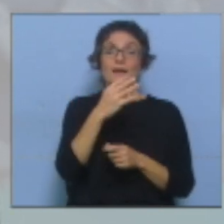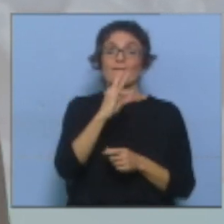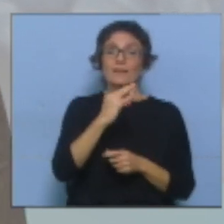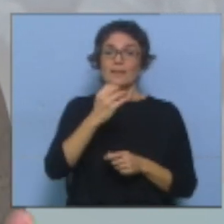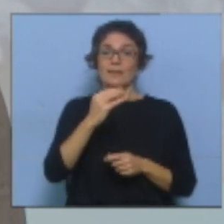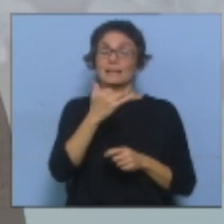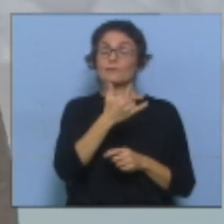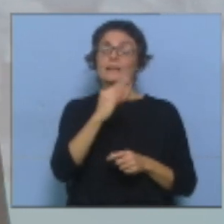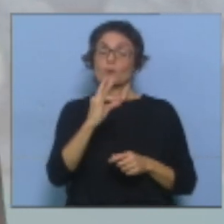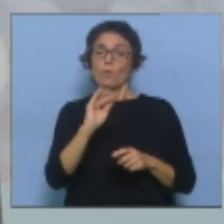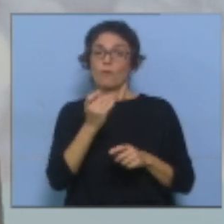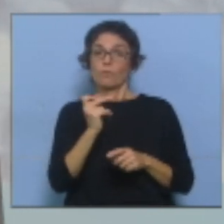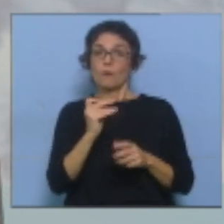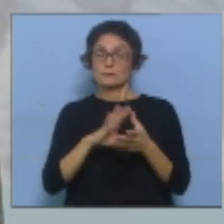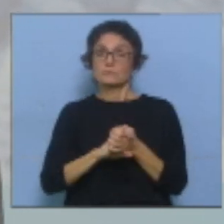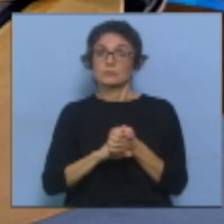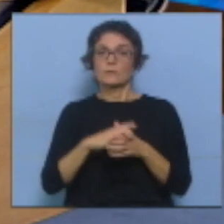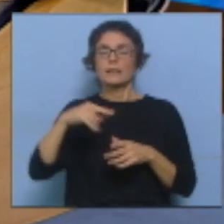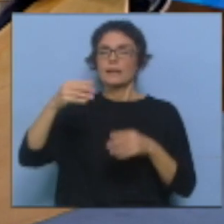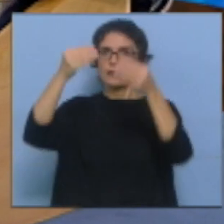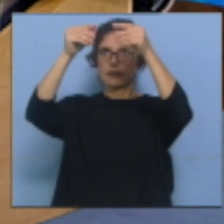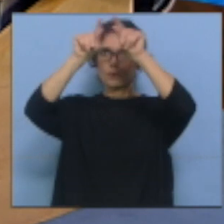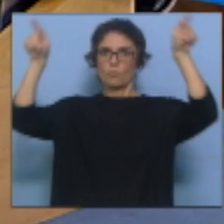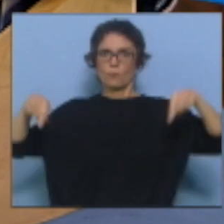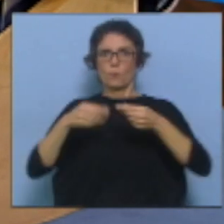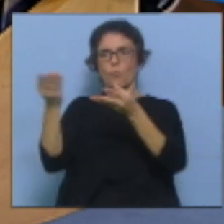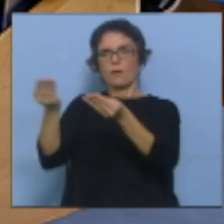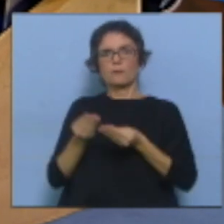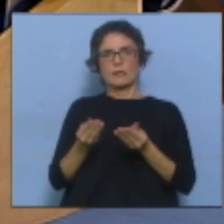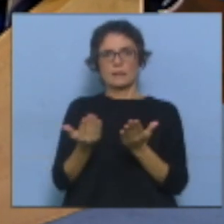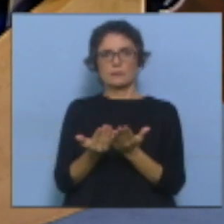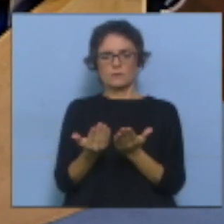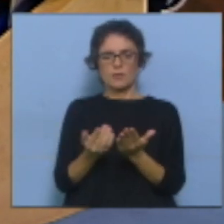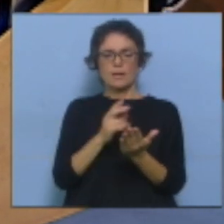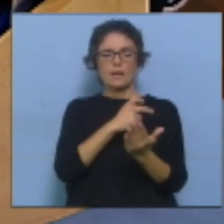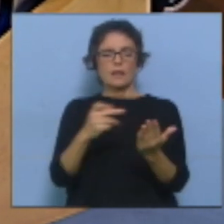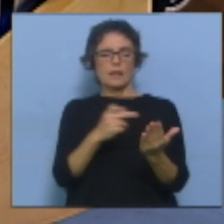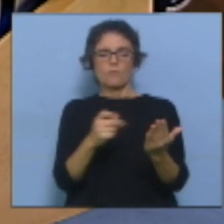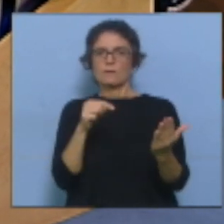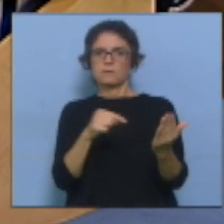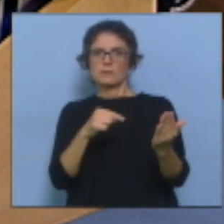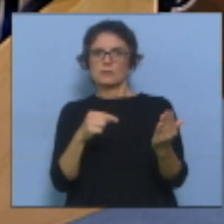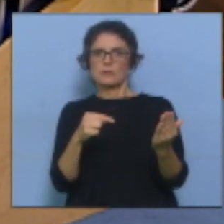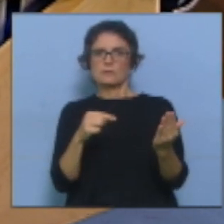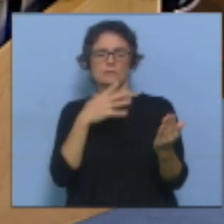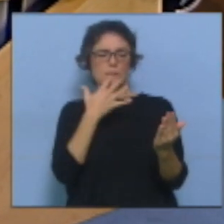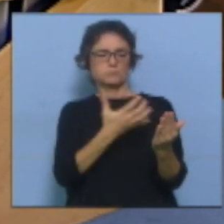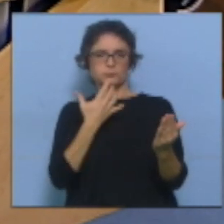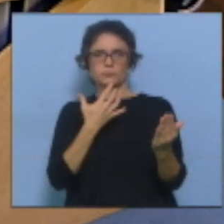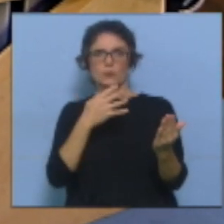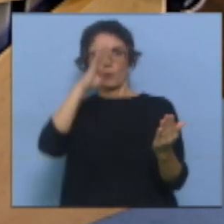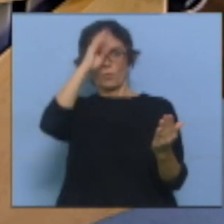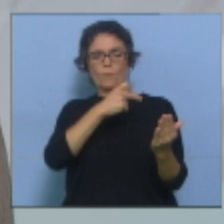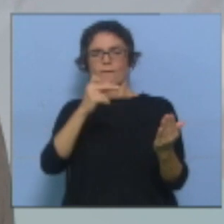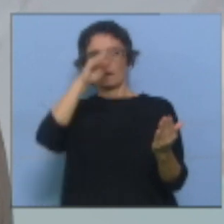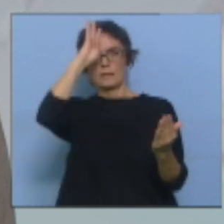24. Ofereceram-nos um quadro que para nós foi muito representativo, porque tinha uma frase do Papa João XXIII,